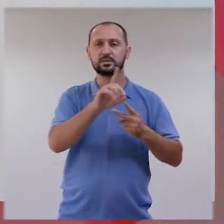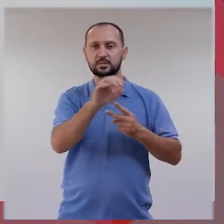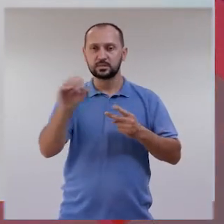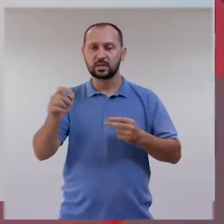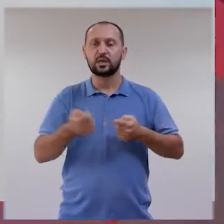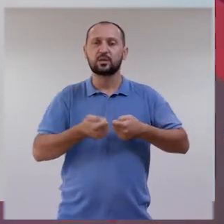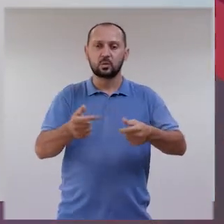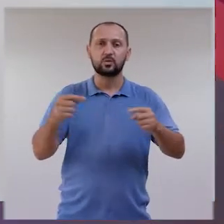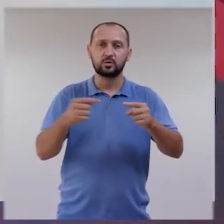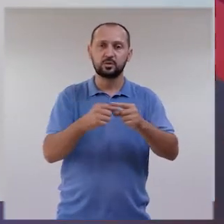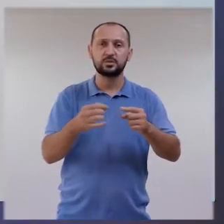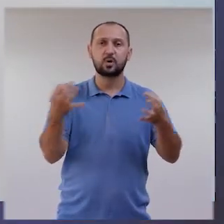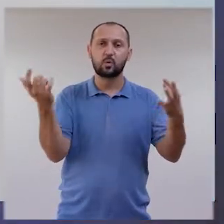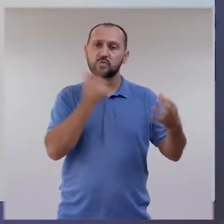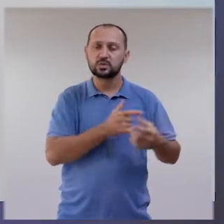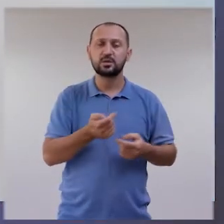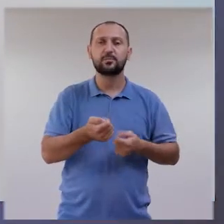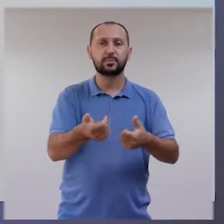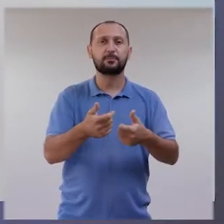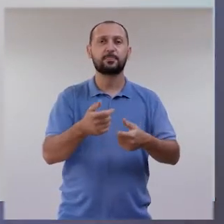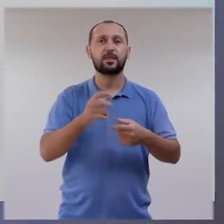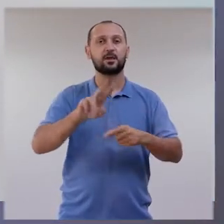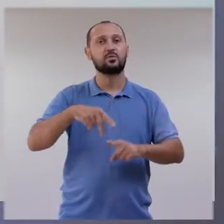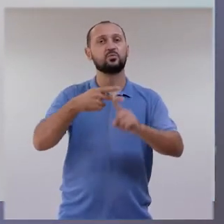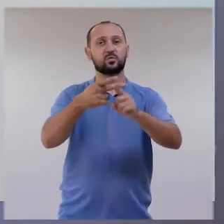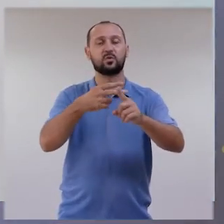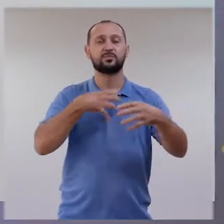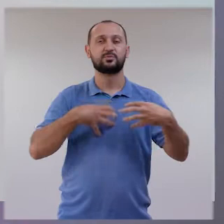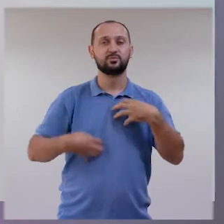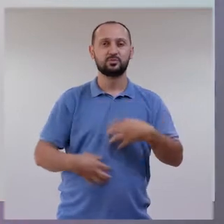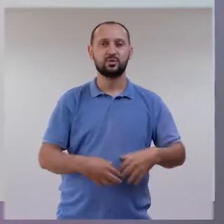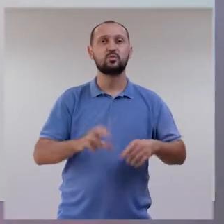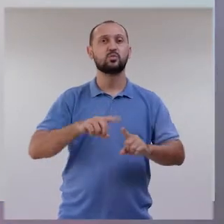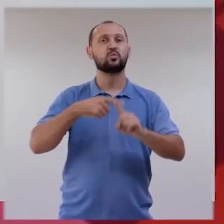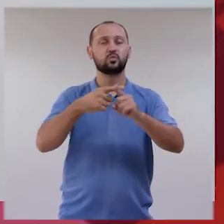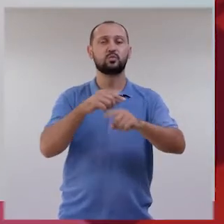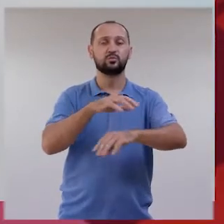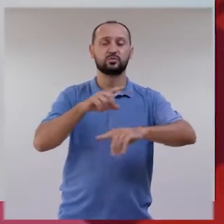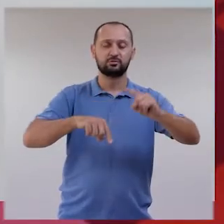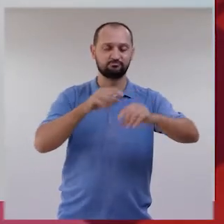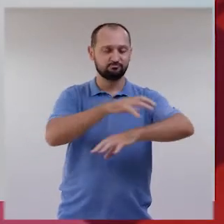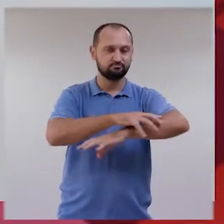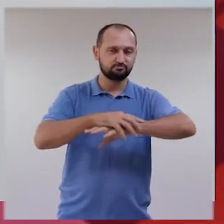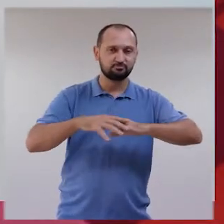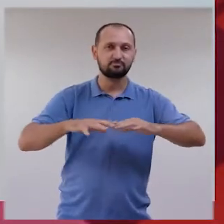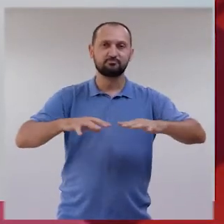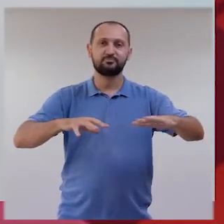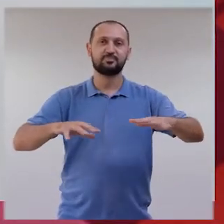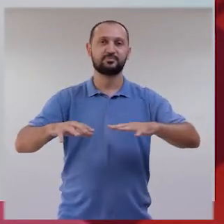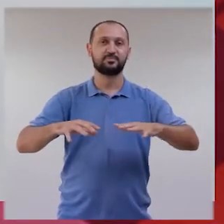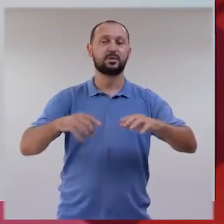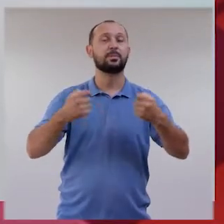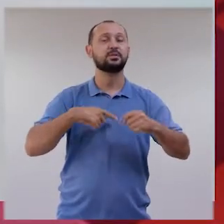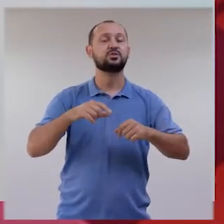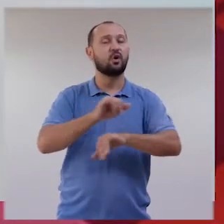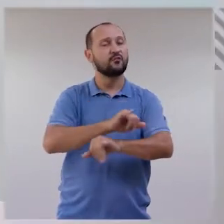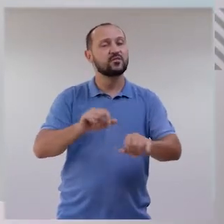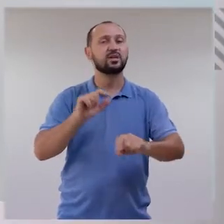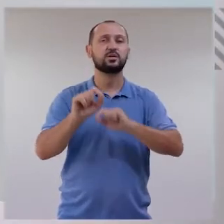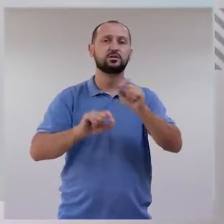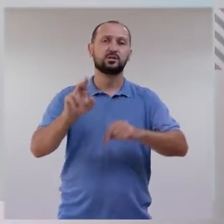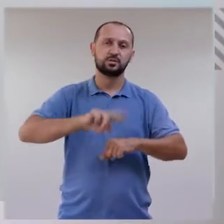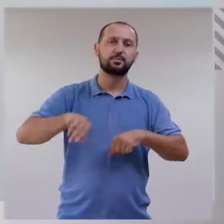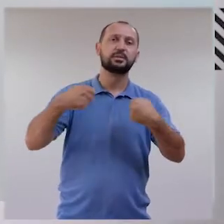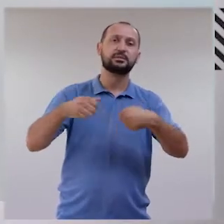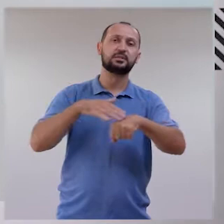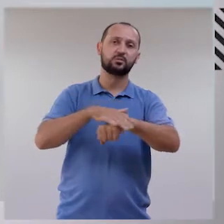que morrem, 100 doadores viáveis, e os 100 doassem, era o dobro de órgãos e o dobro de tecidos que nós teríamos. Então, o que a gente tem que